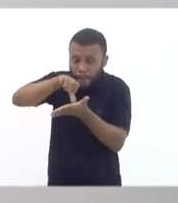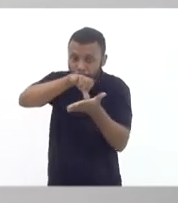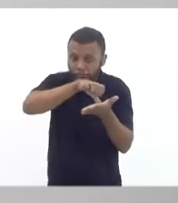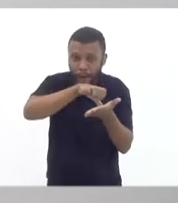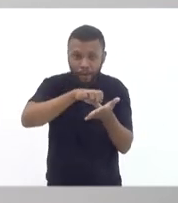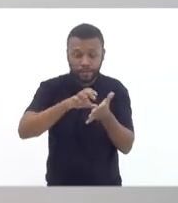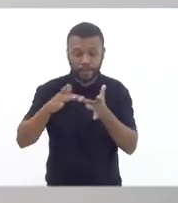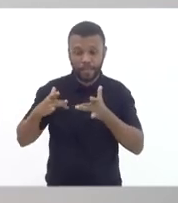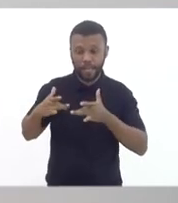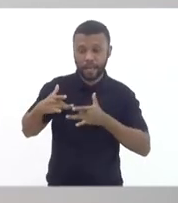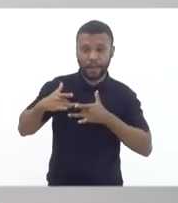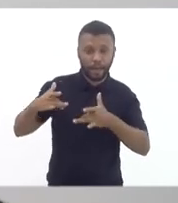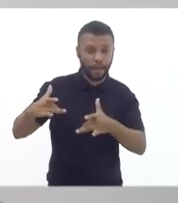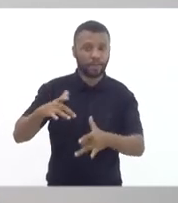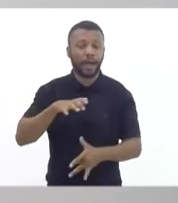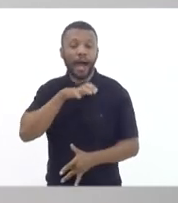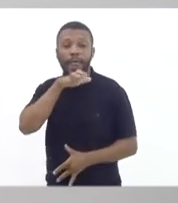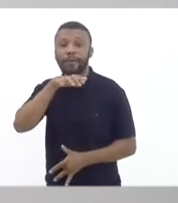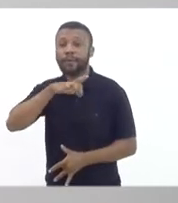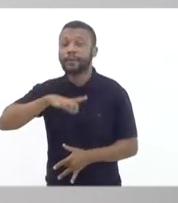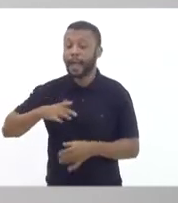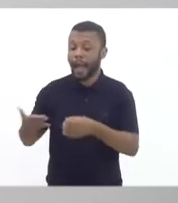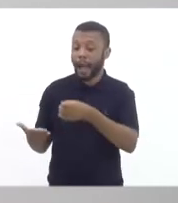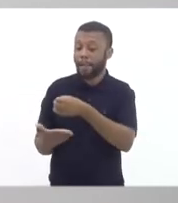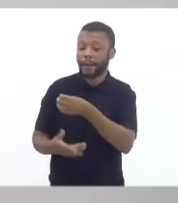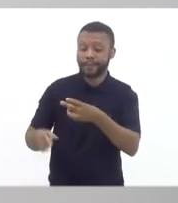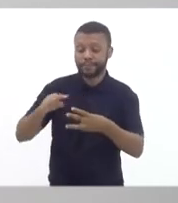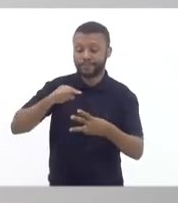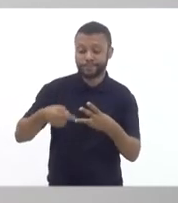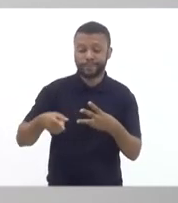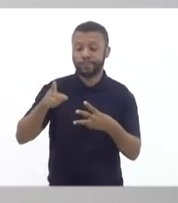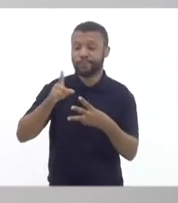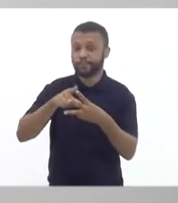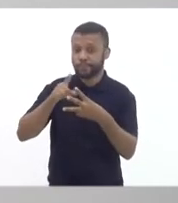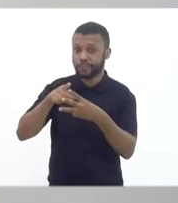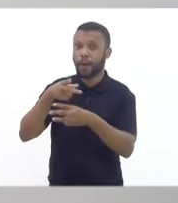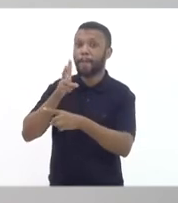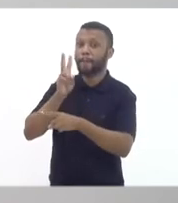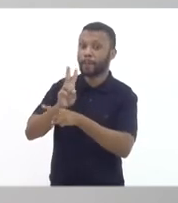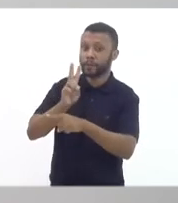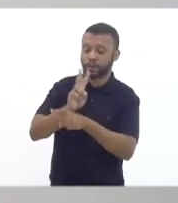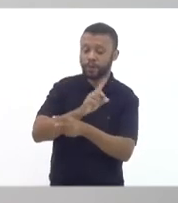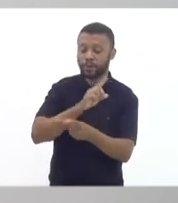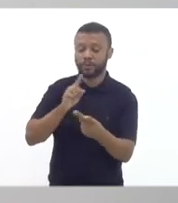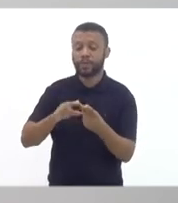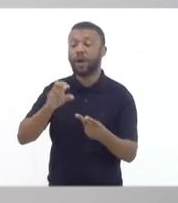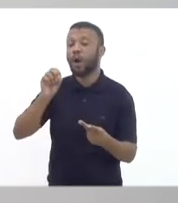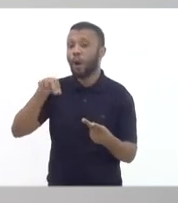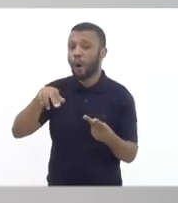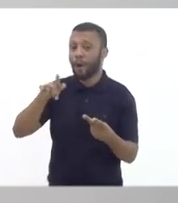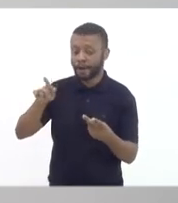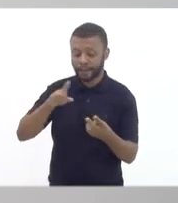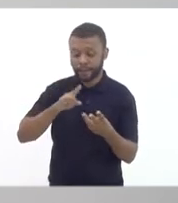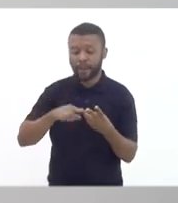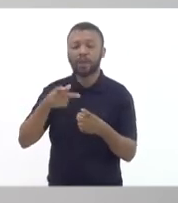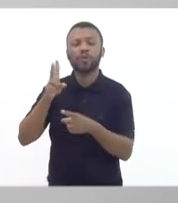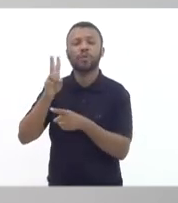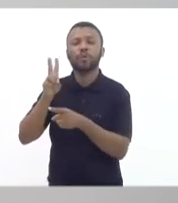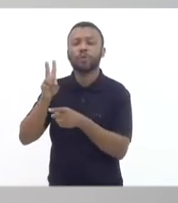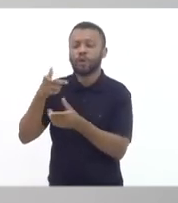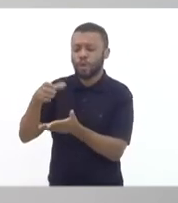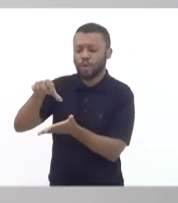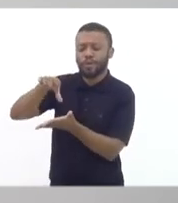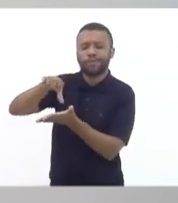causa animal tem um tripé. São os protetores, as ONGs e os criadores. Eu quero parabenizar muito o